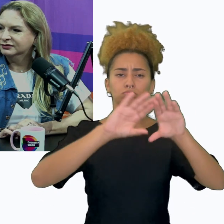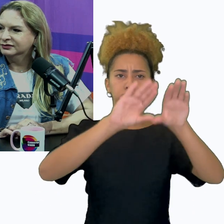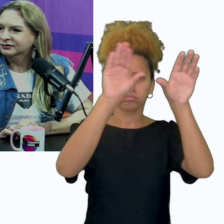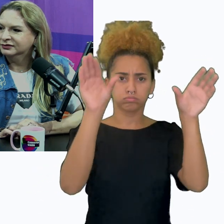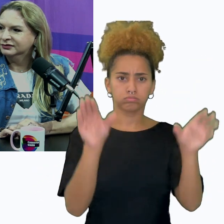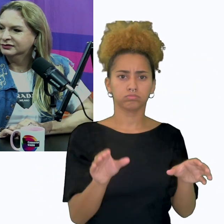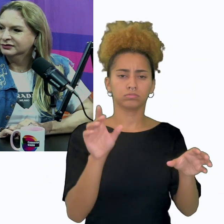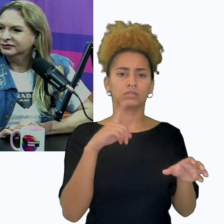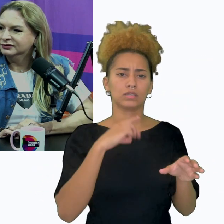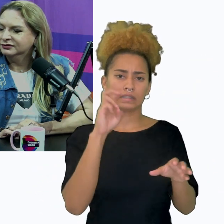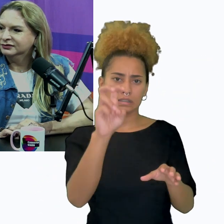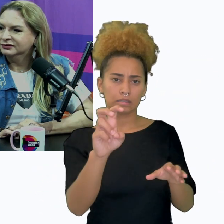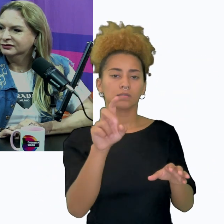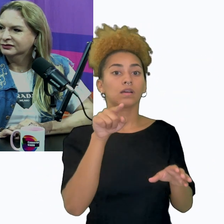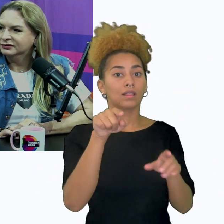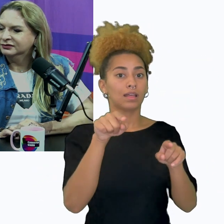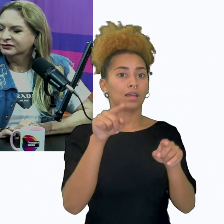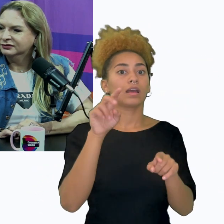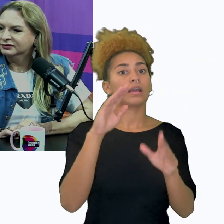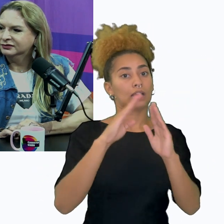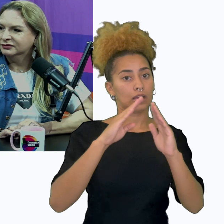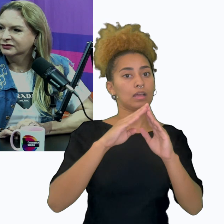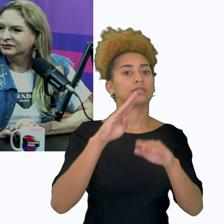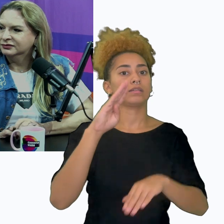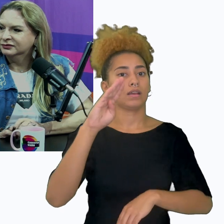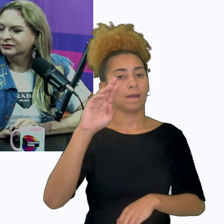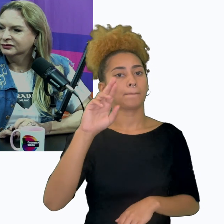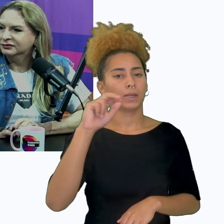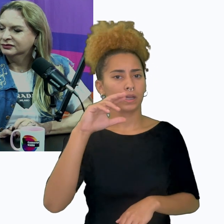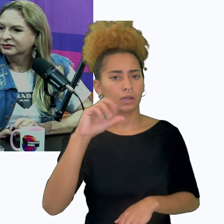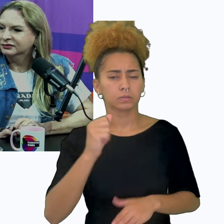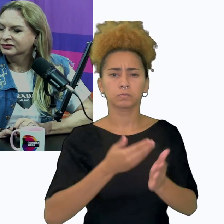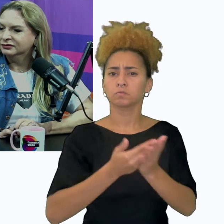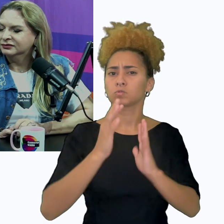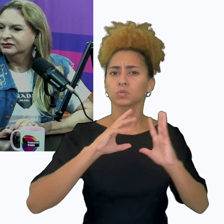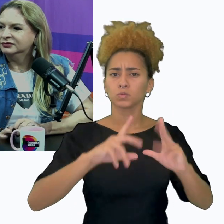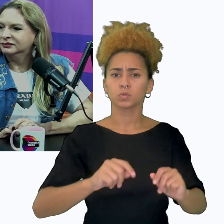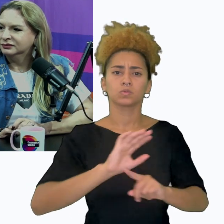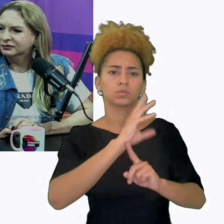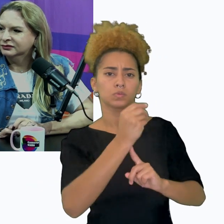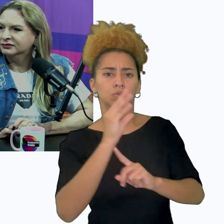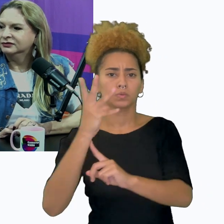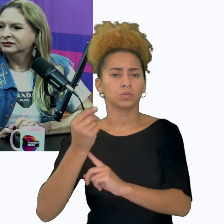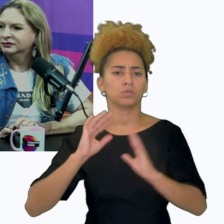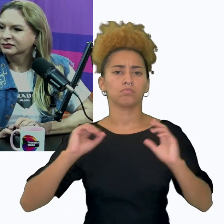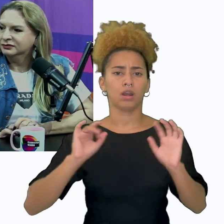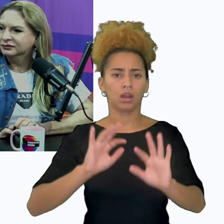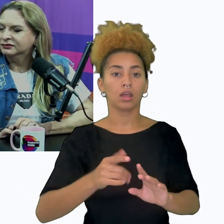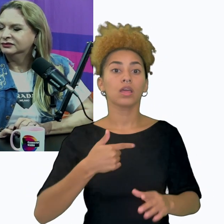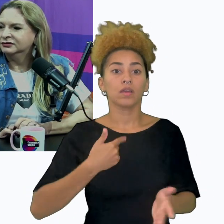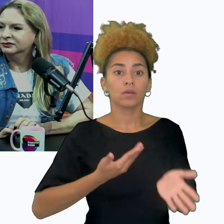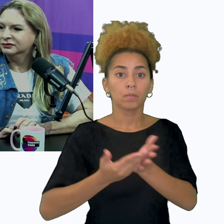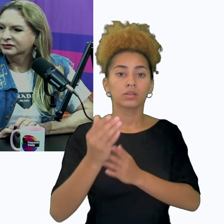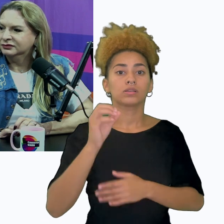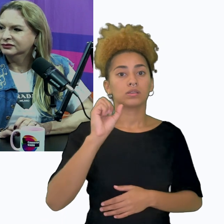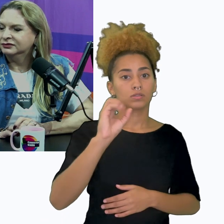na porta, né? São 5 arcos que tem agora lá, onde era o Casa Branca. Ali foi o começo de tudo. Metamorfose, teve todos os artistas que se apresentavam